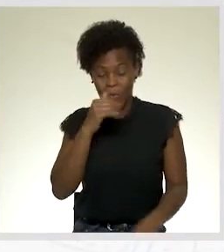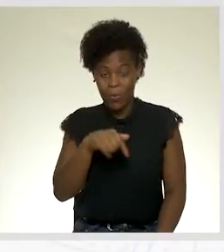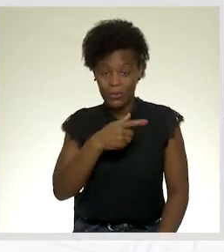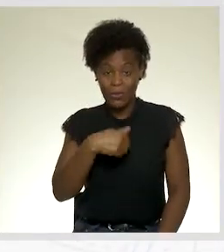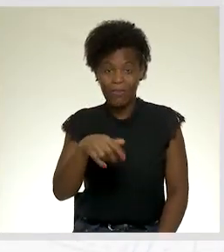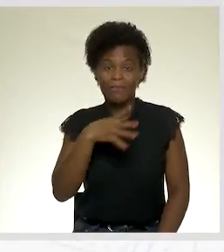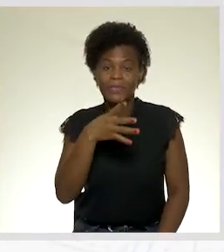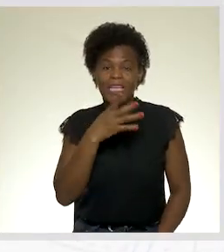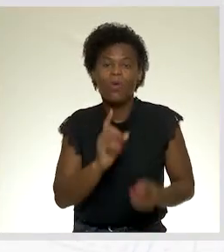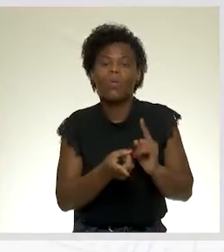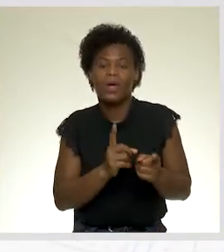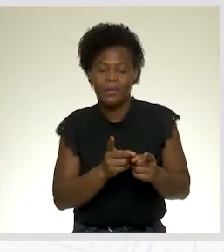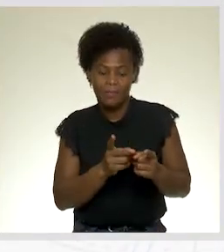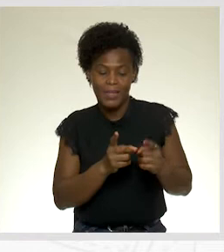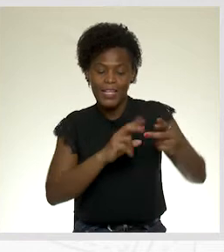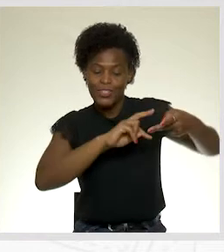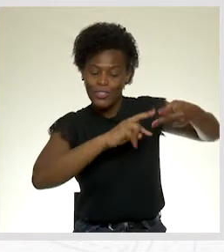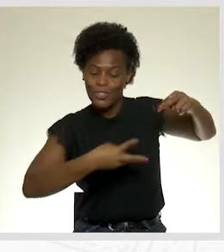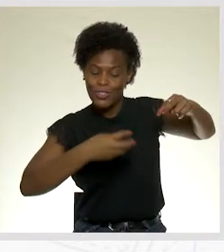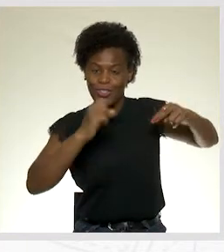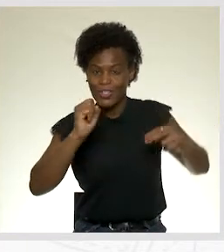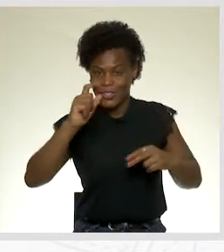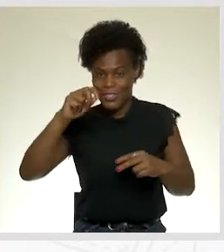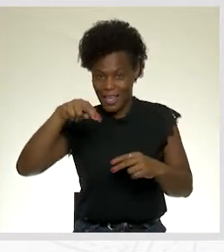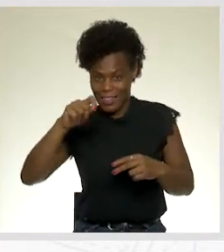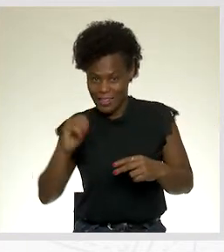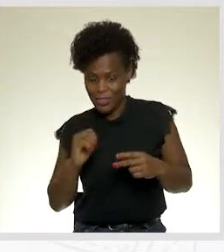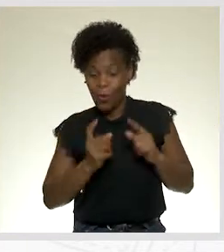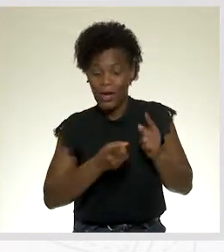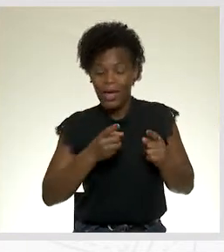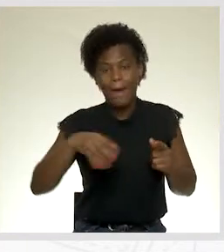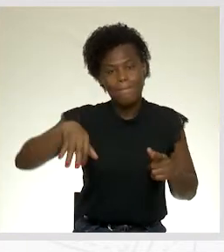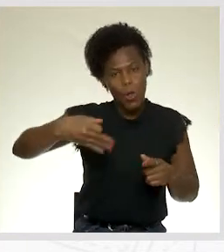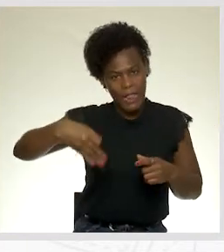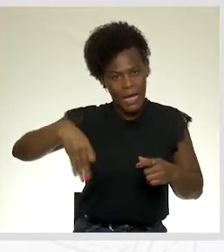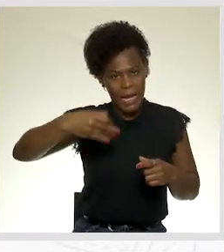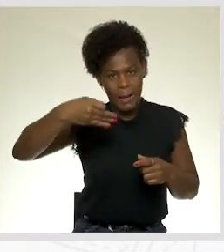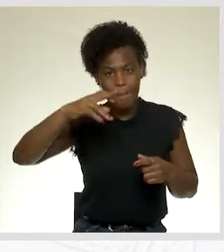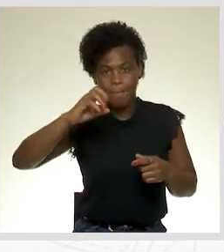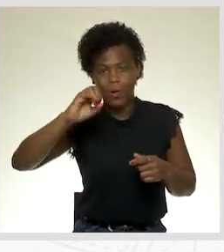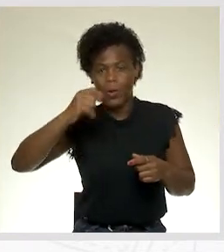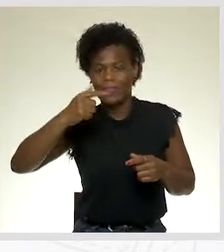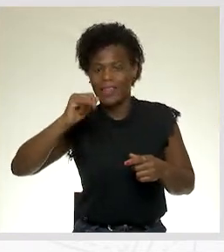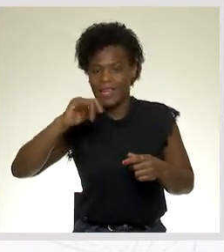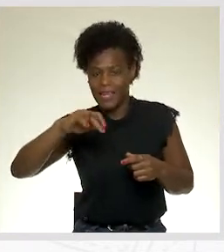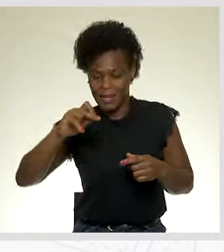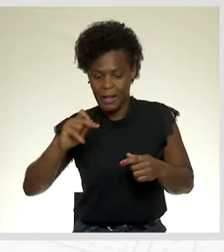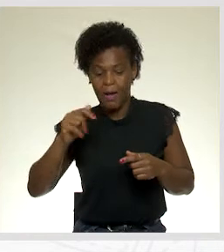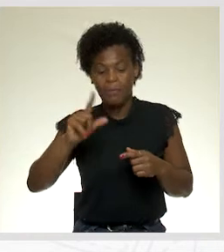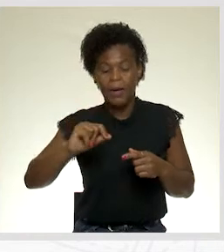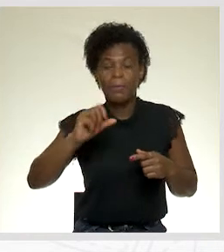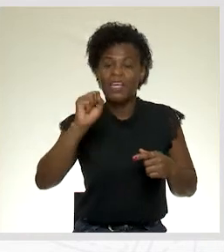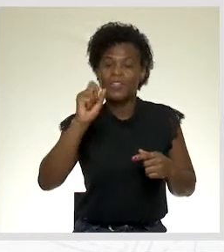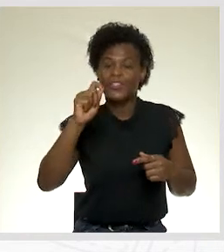vamos definir o que é que são genes, vamos ver também o que é que são proteínas e genomas. No entanto, também